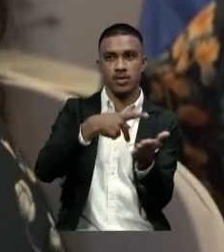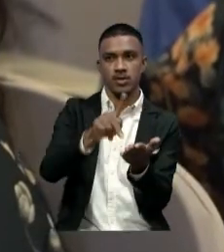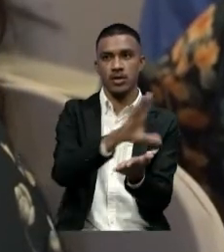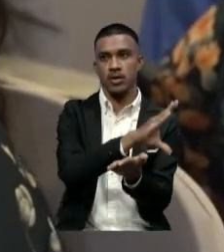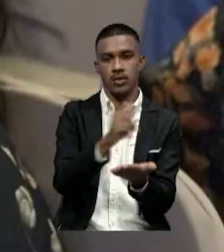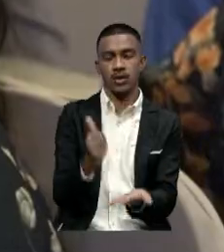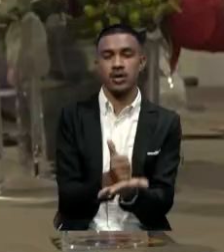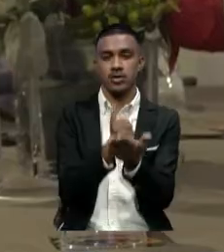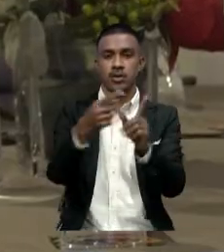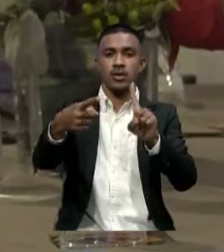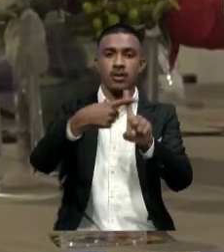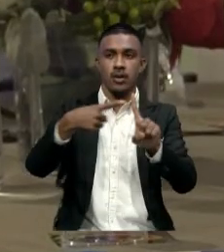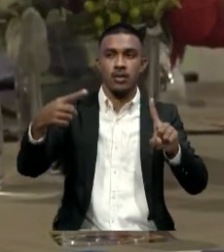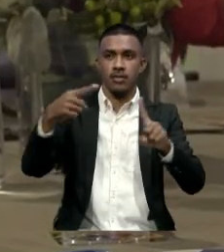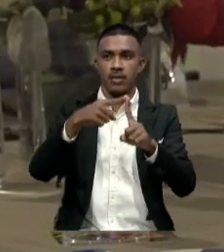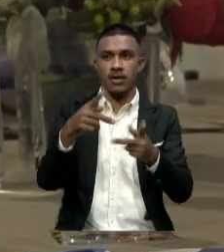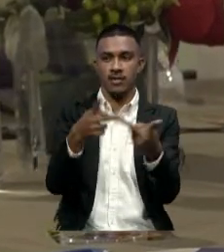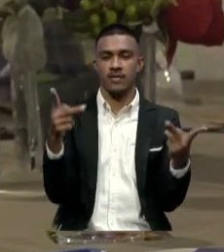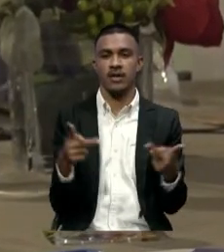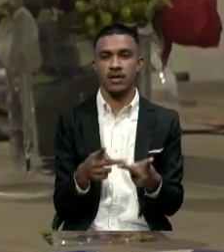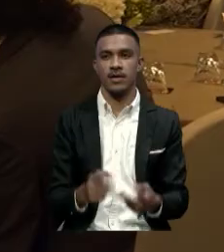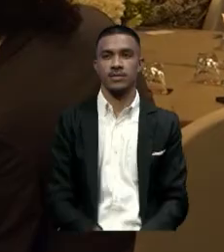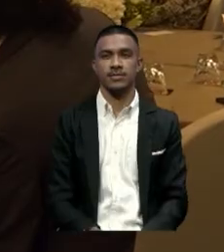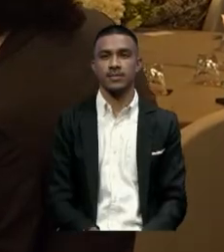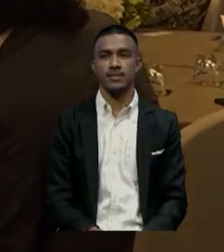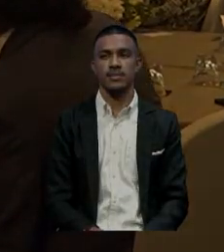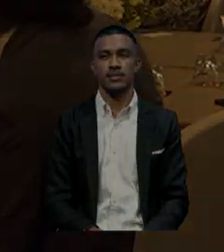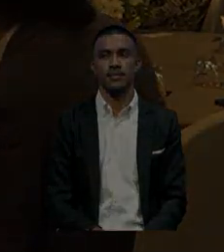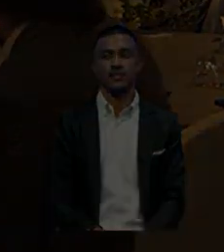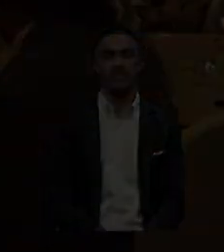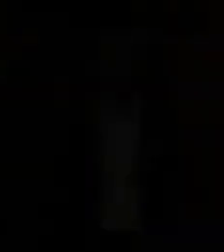positivamente ba ambiente. Leopoldina de Carvalho, Tito Silva, GMN.